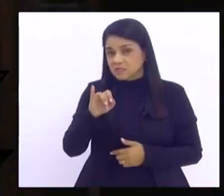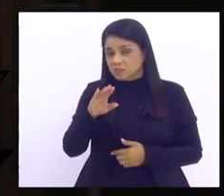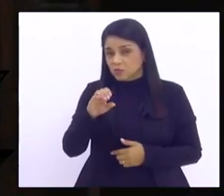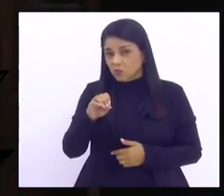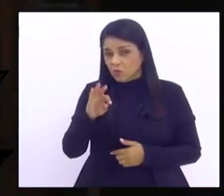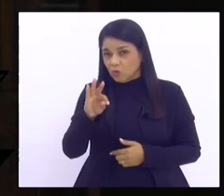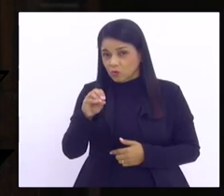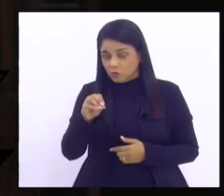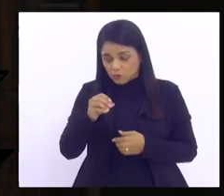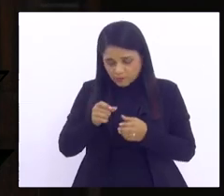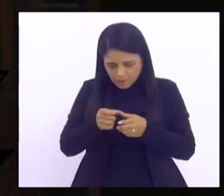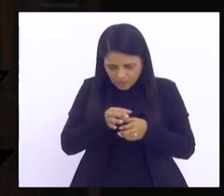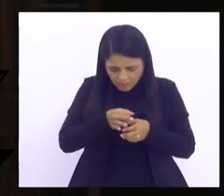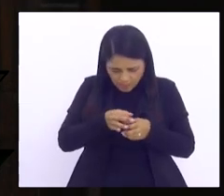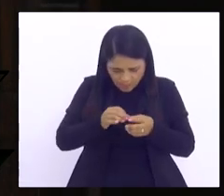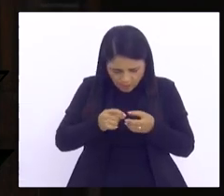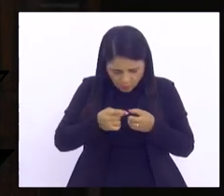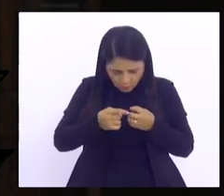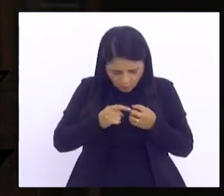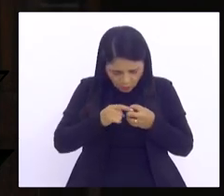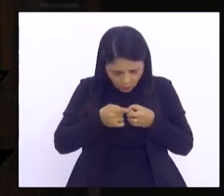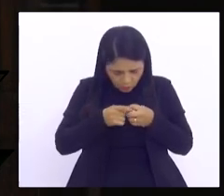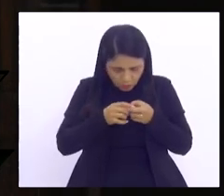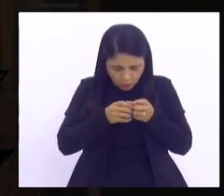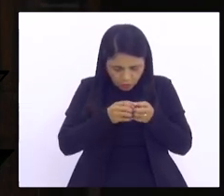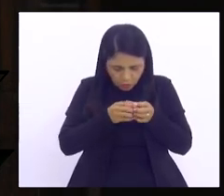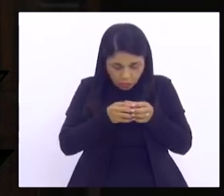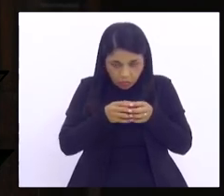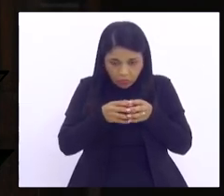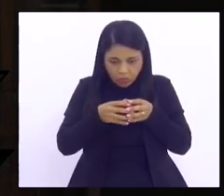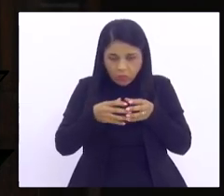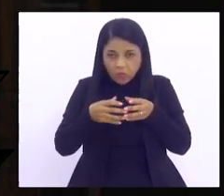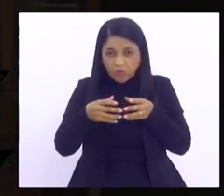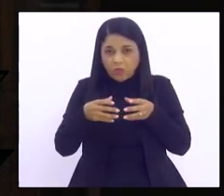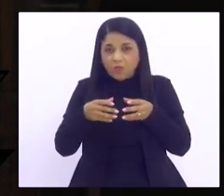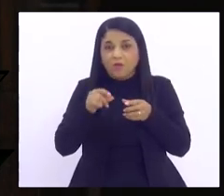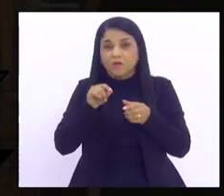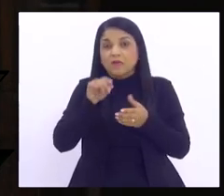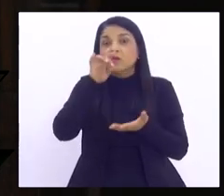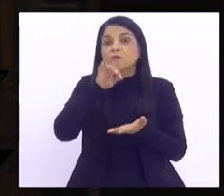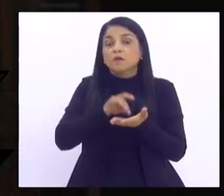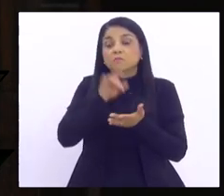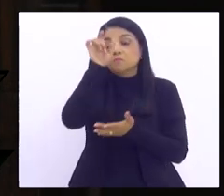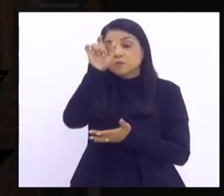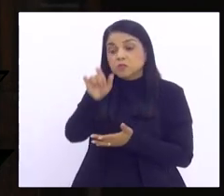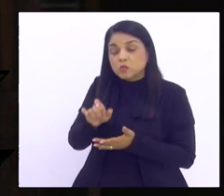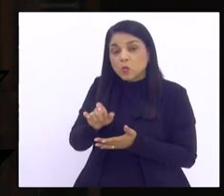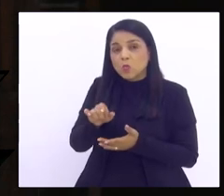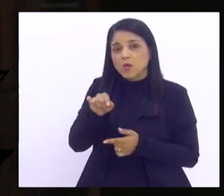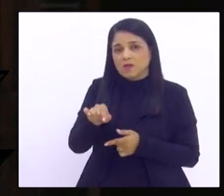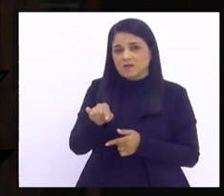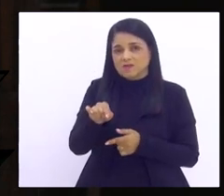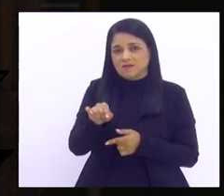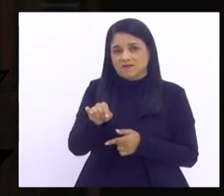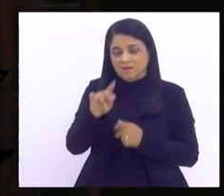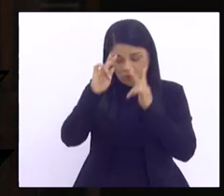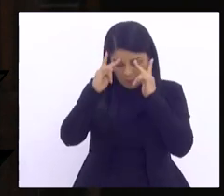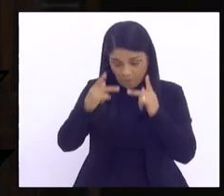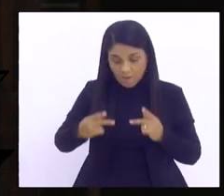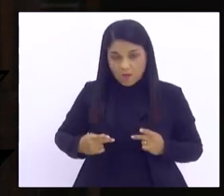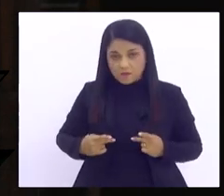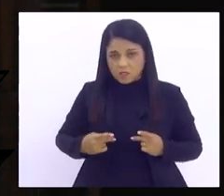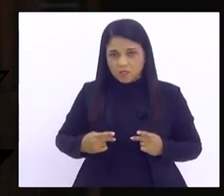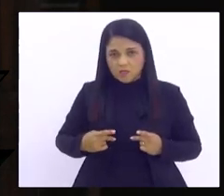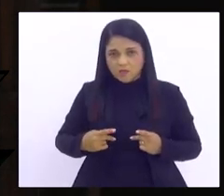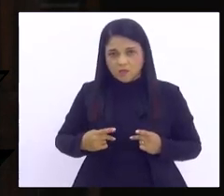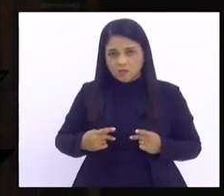embrião multicelular, de que dele deriva, é verdadeiramente um indivíduo e não parte de um